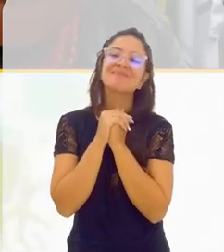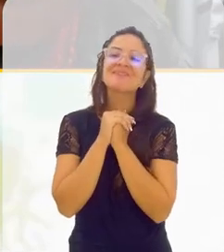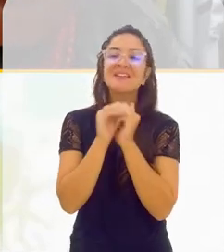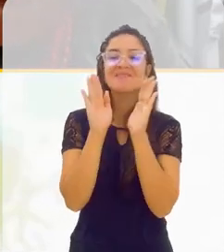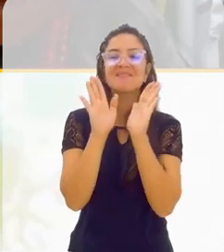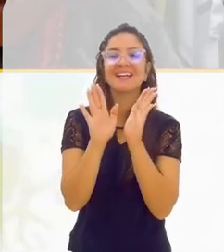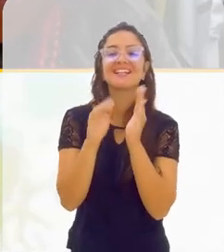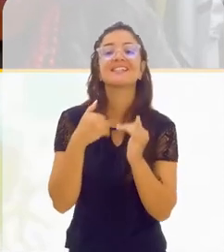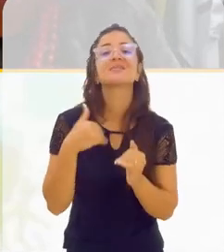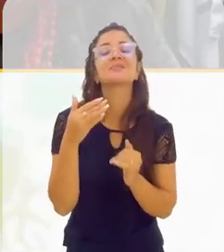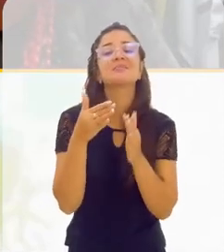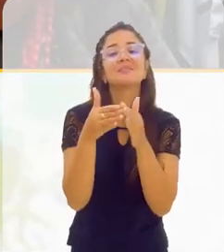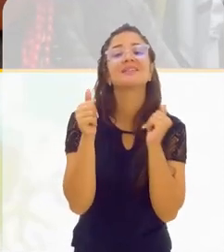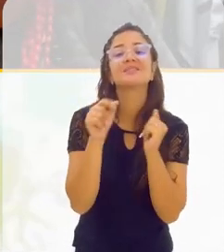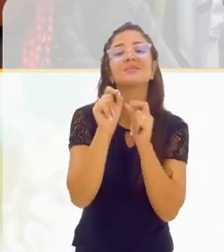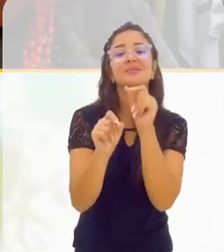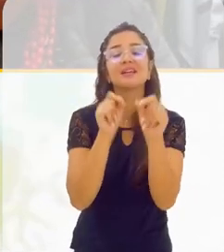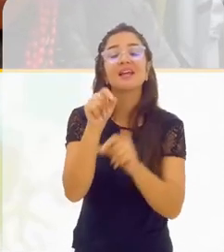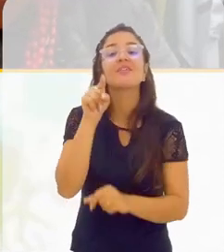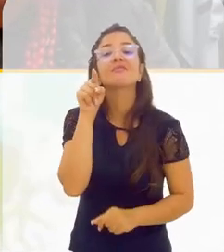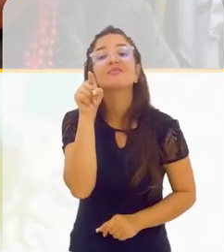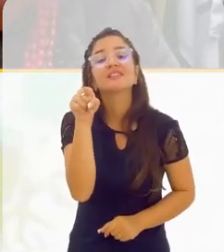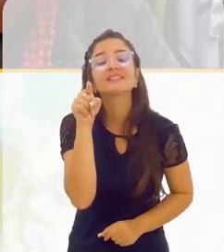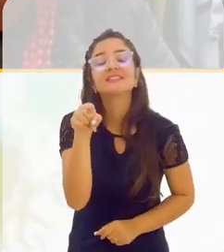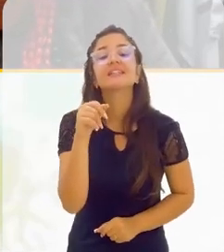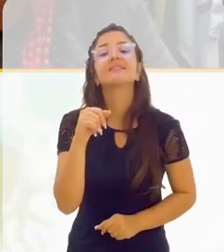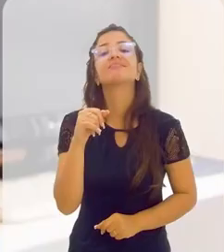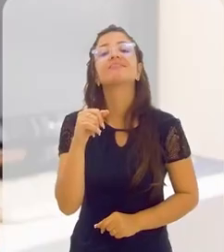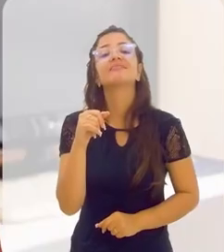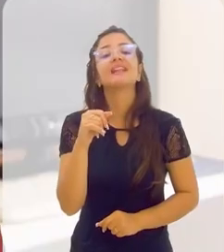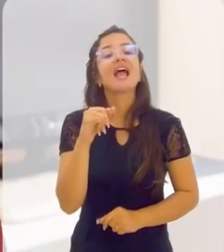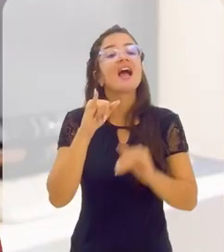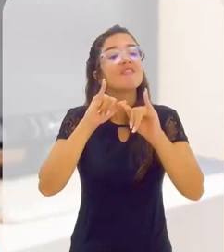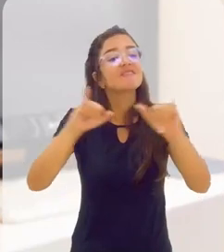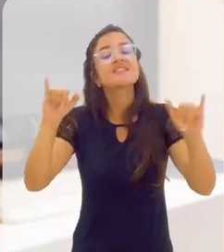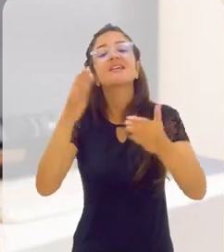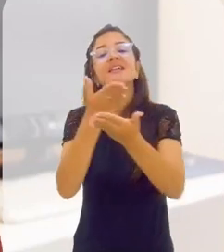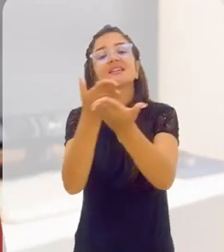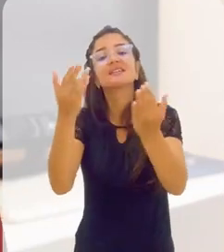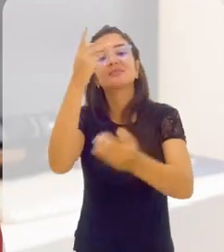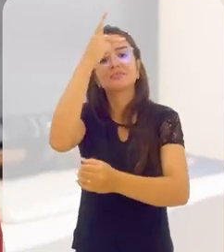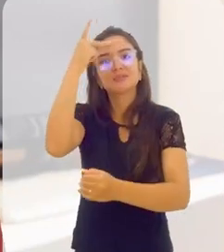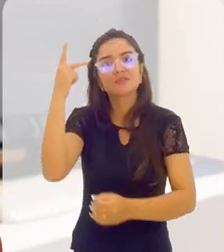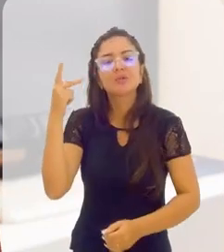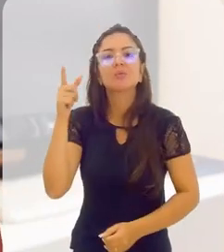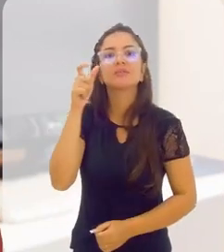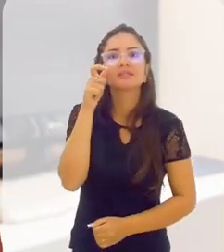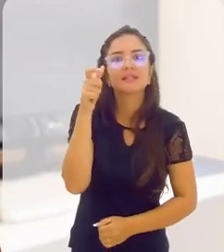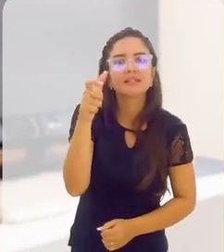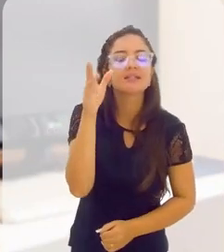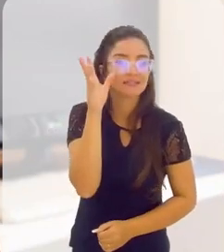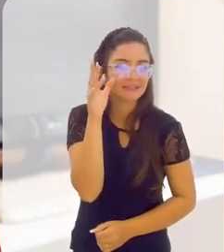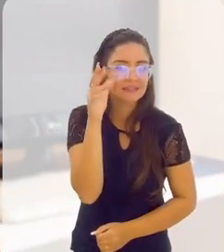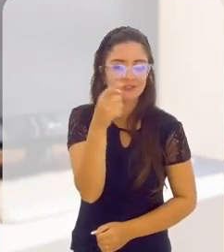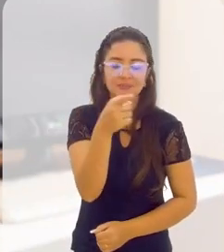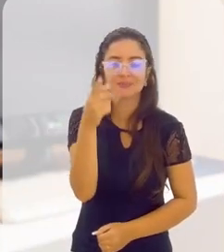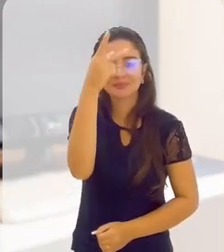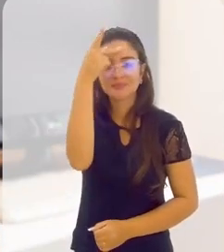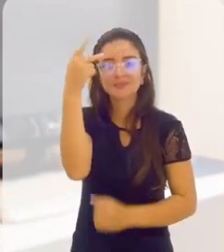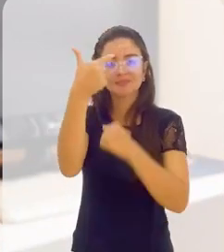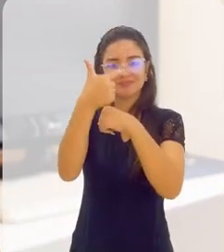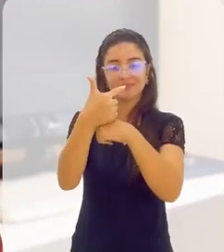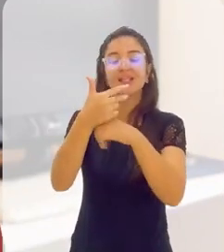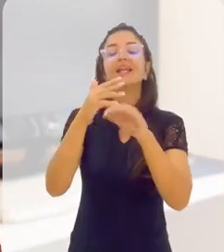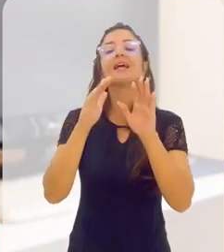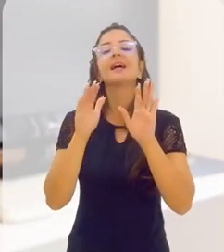você deixar um recado para os Teles escondida educação que estão sempre interessados em se inspirar Eles